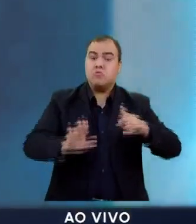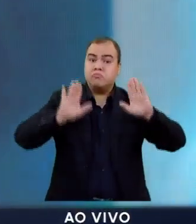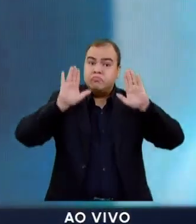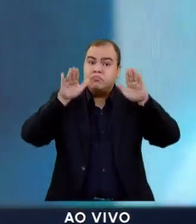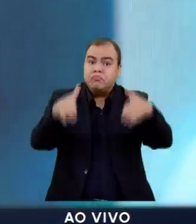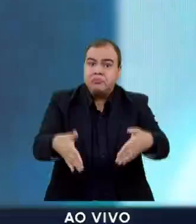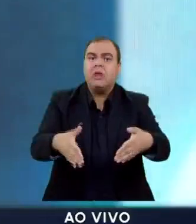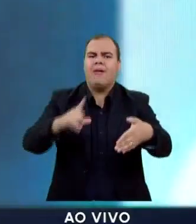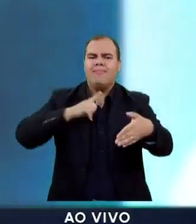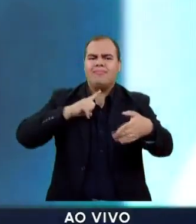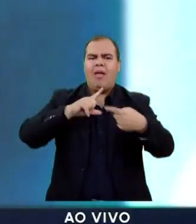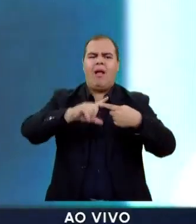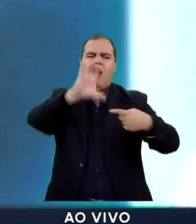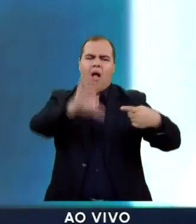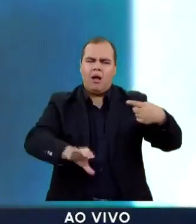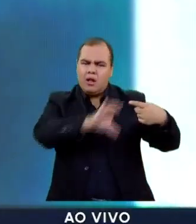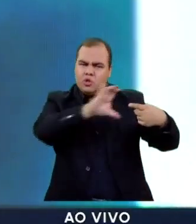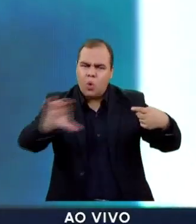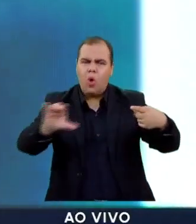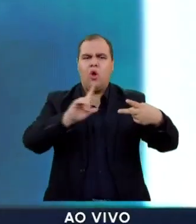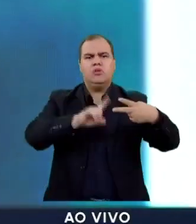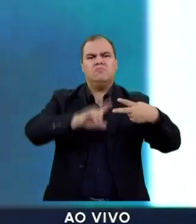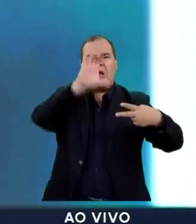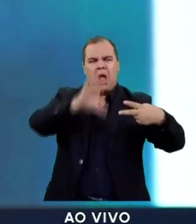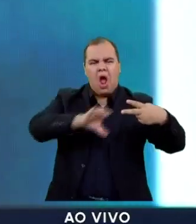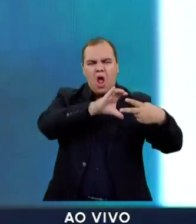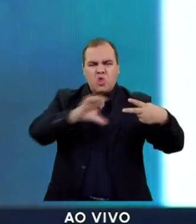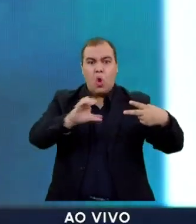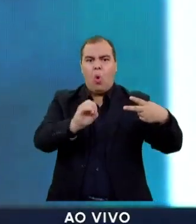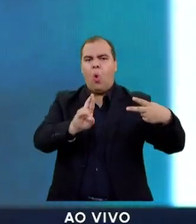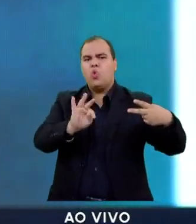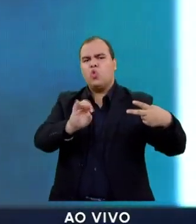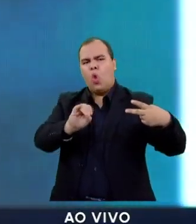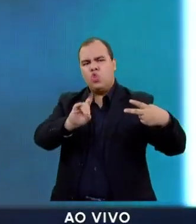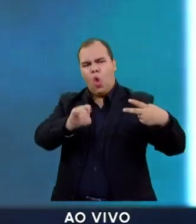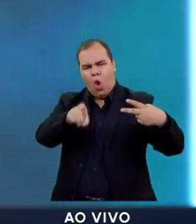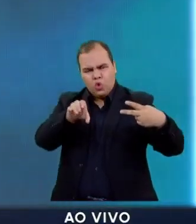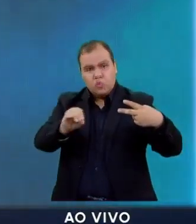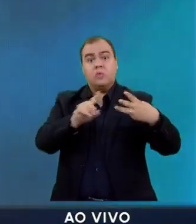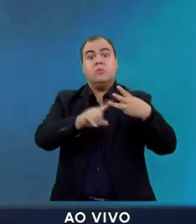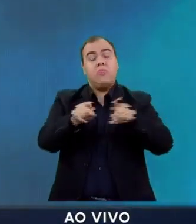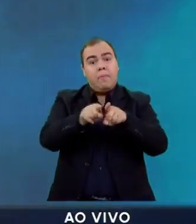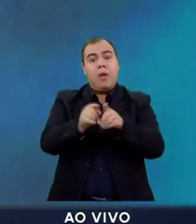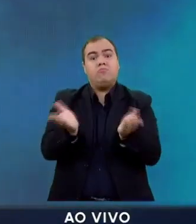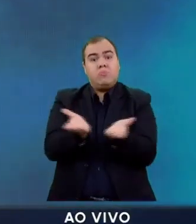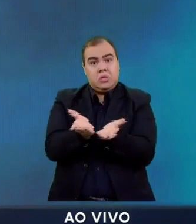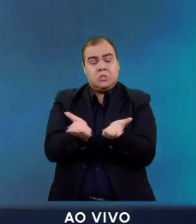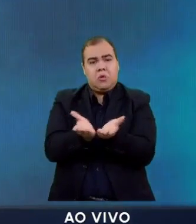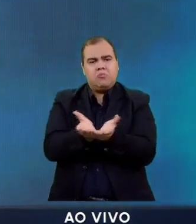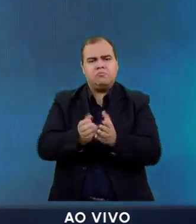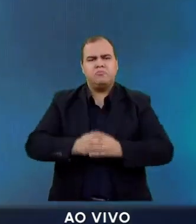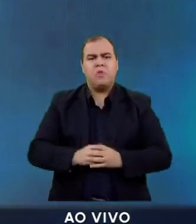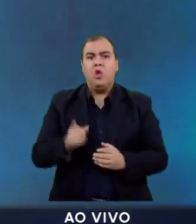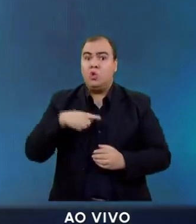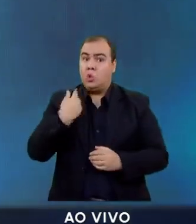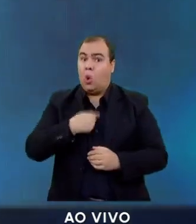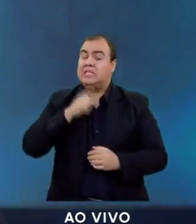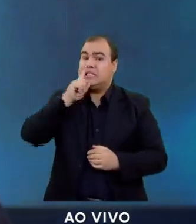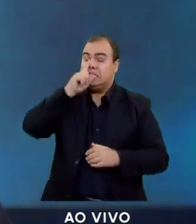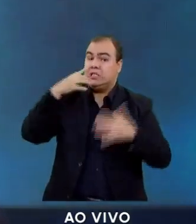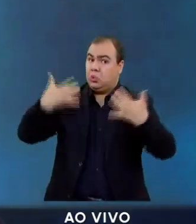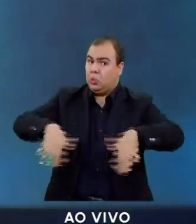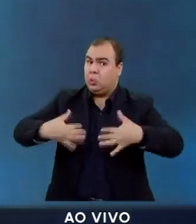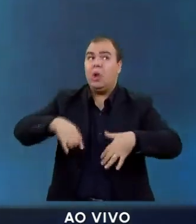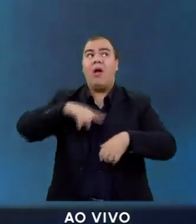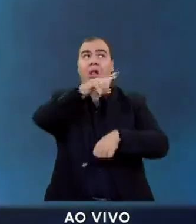entre católicos Romanos católicos ortodoxos e cristãos nós corremos os mesmos riscos que correm o